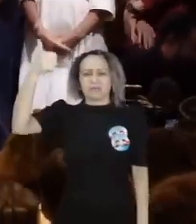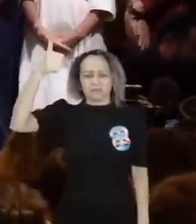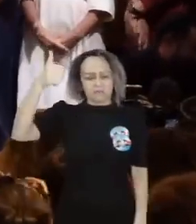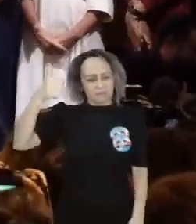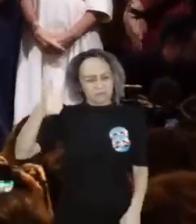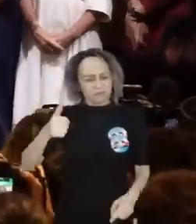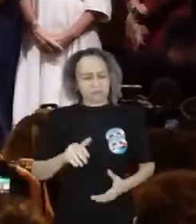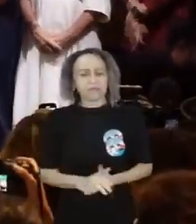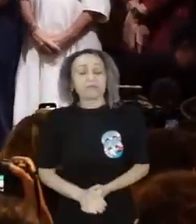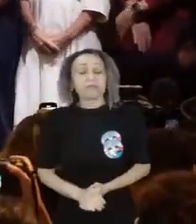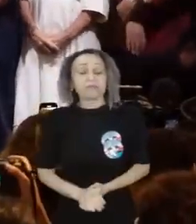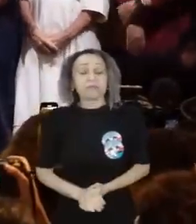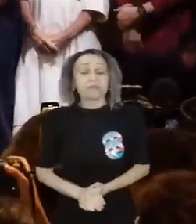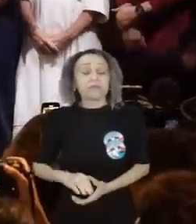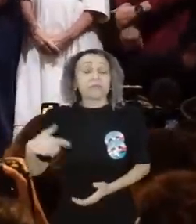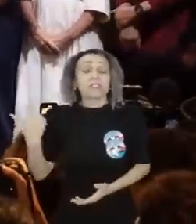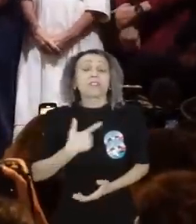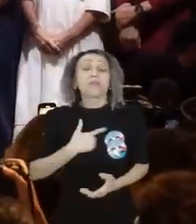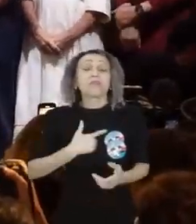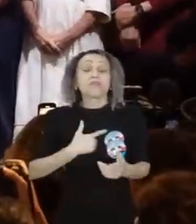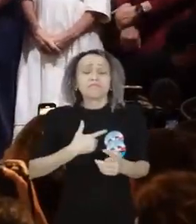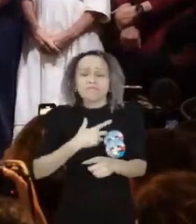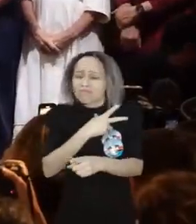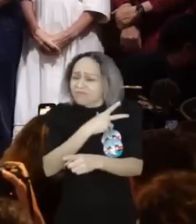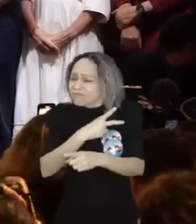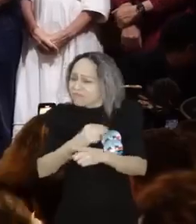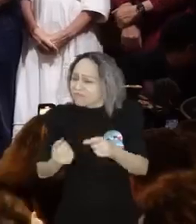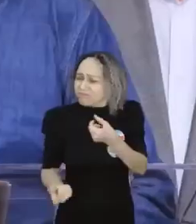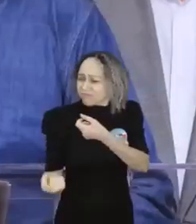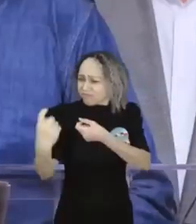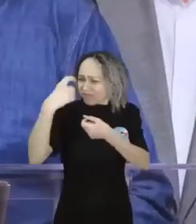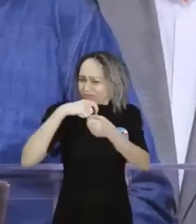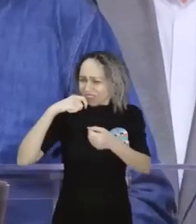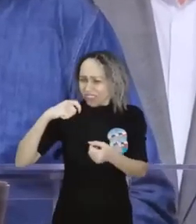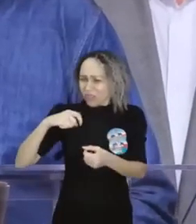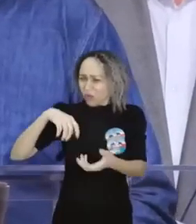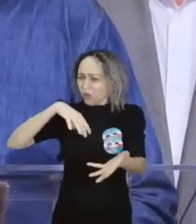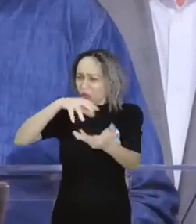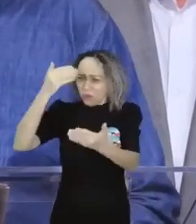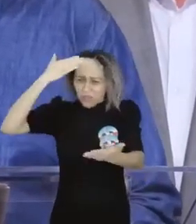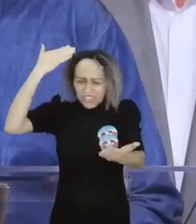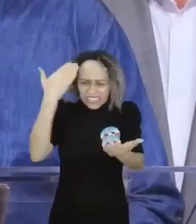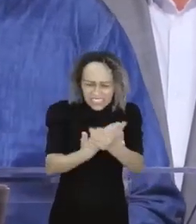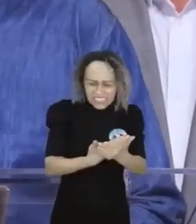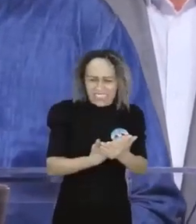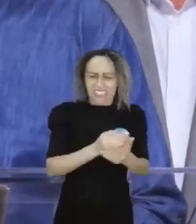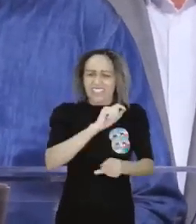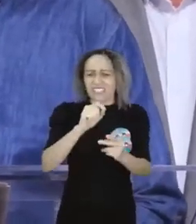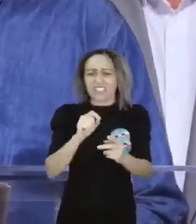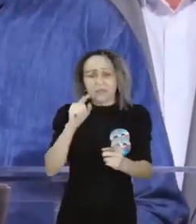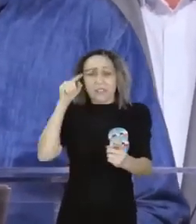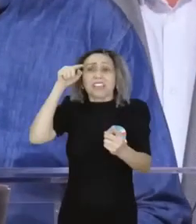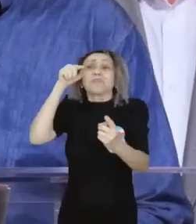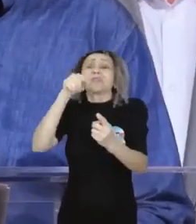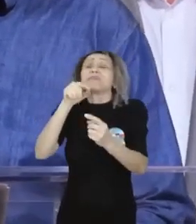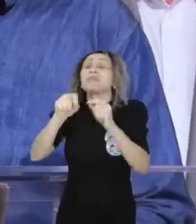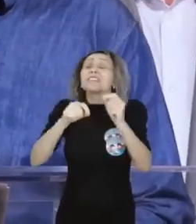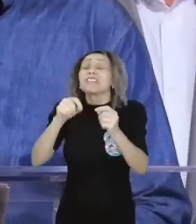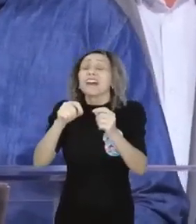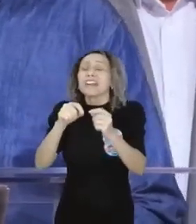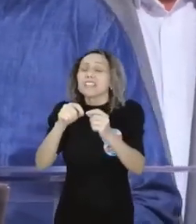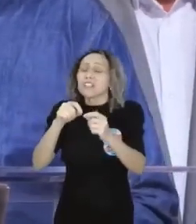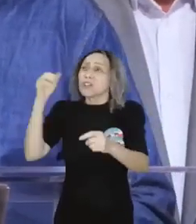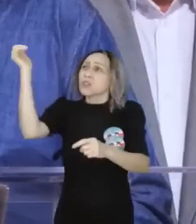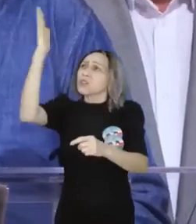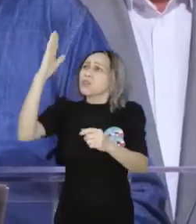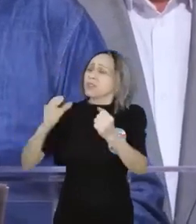Vamos reconquistar a credibilidade, a previsibilidade e a estabilidade do país para que os investidores